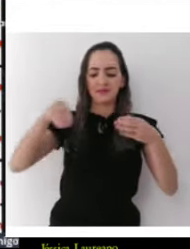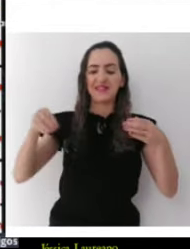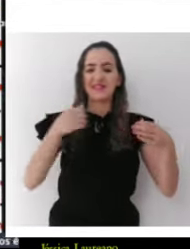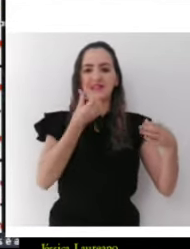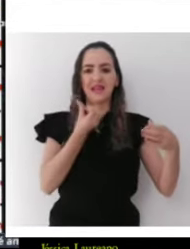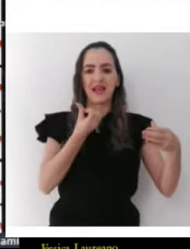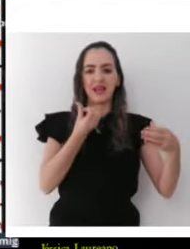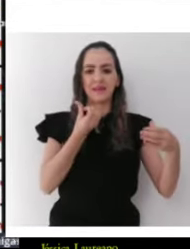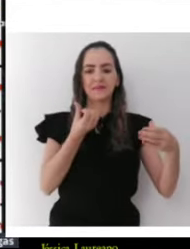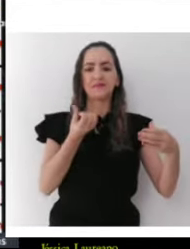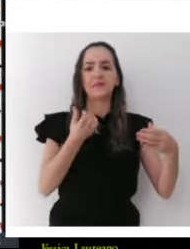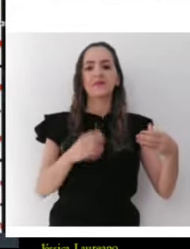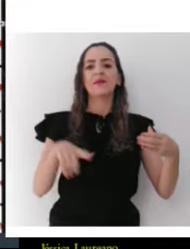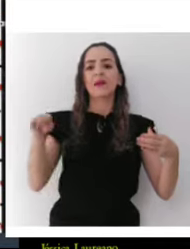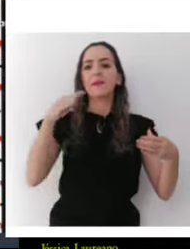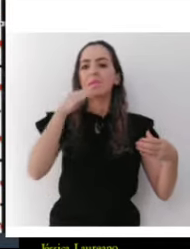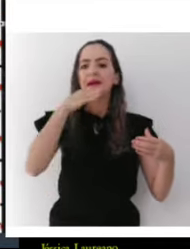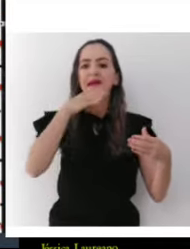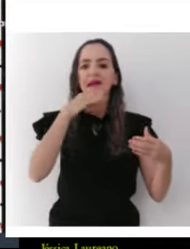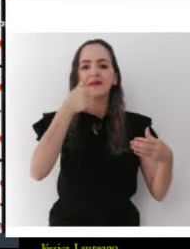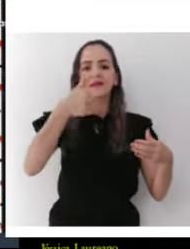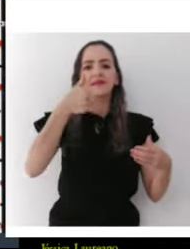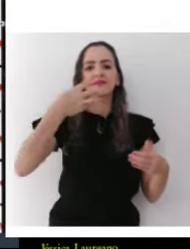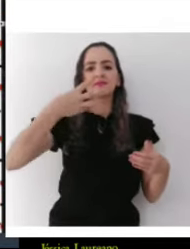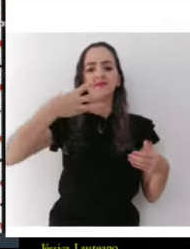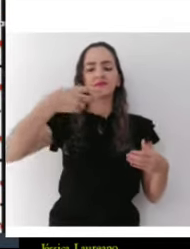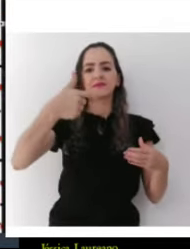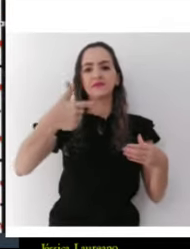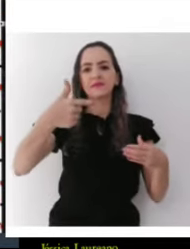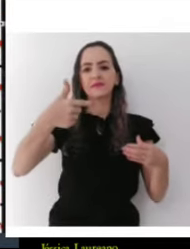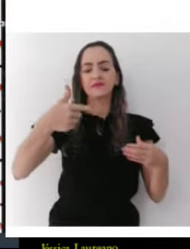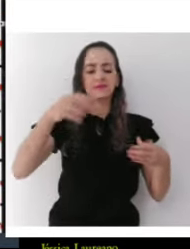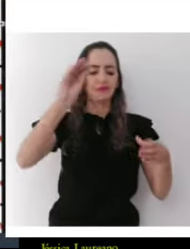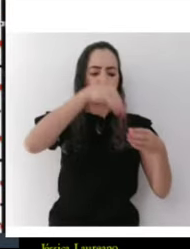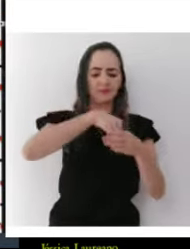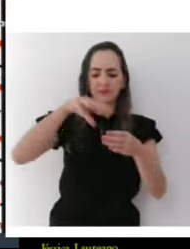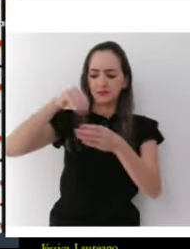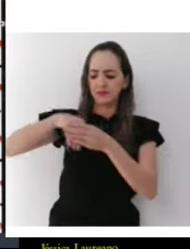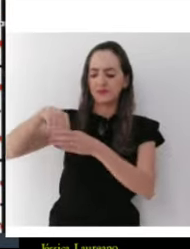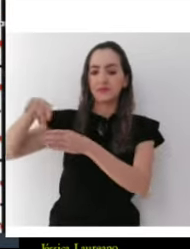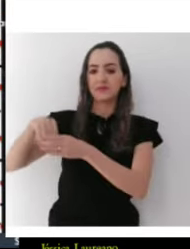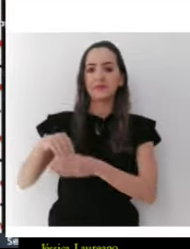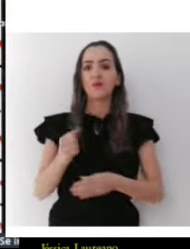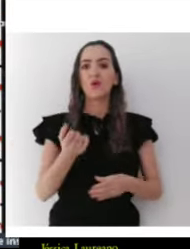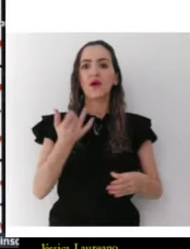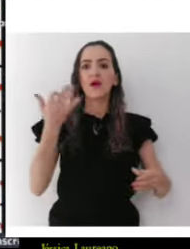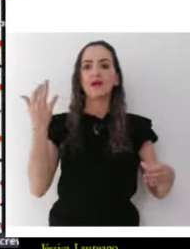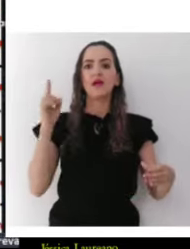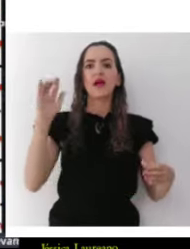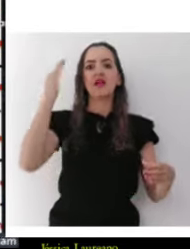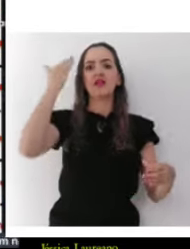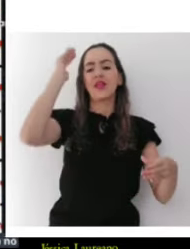mangas, a criança precisará identificar que cada um saco tem que ter 6 mangas. É um problema